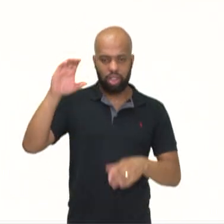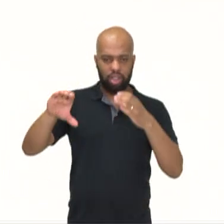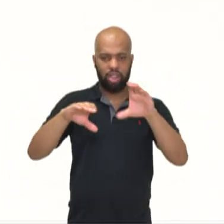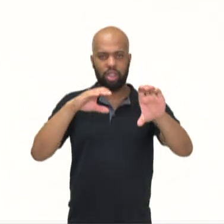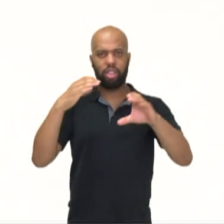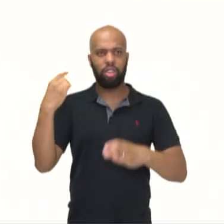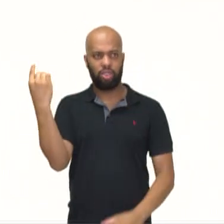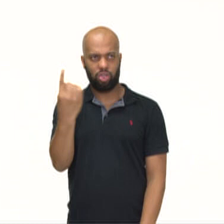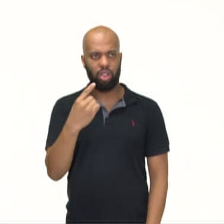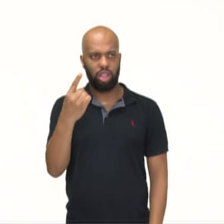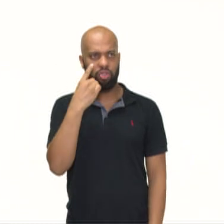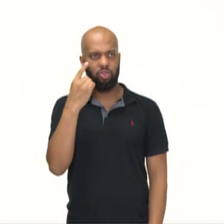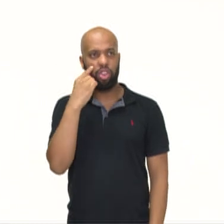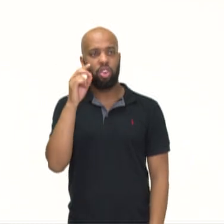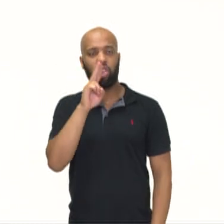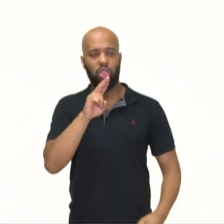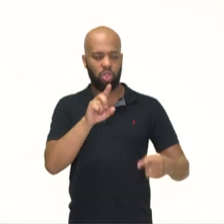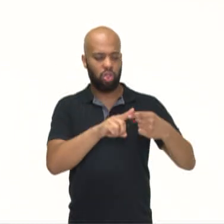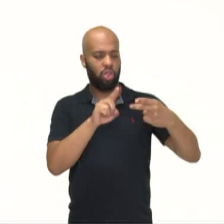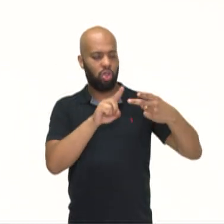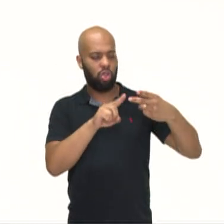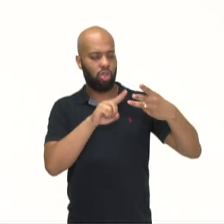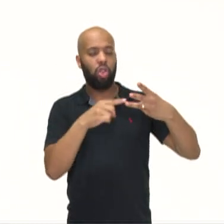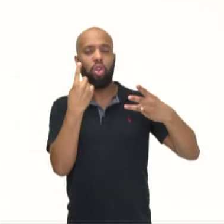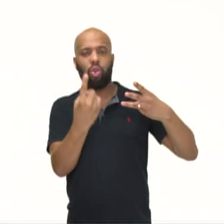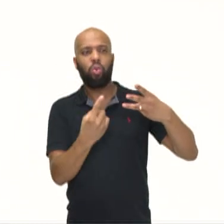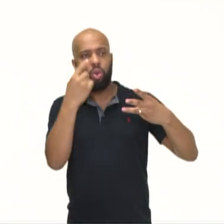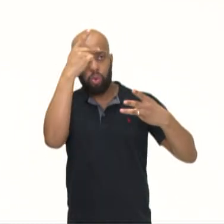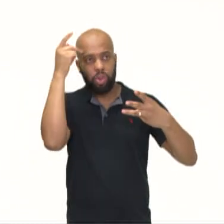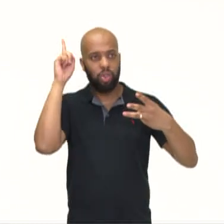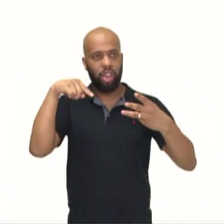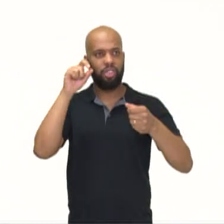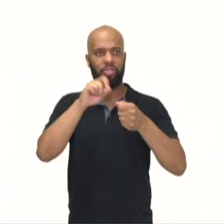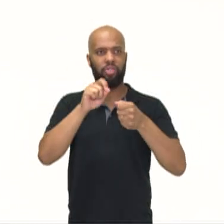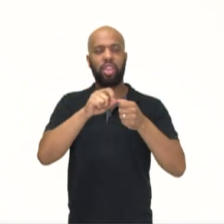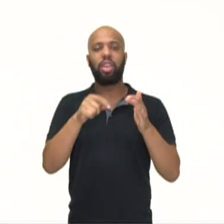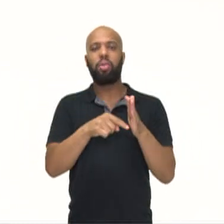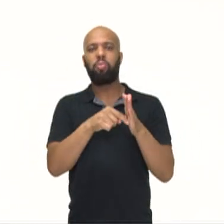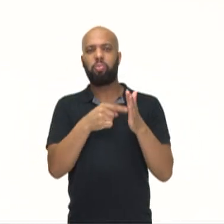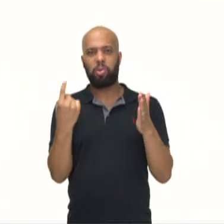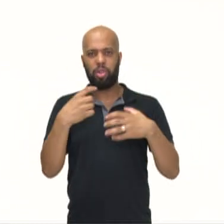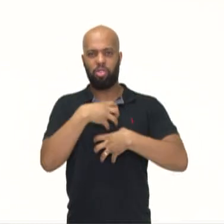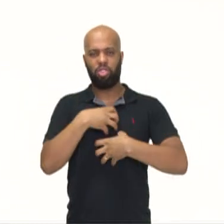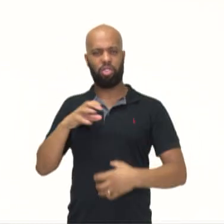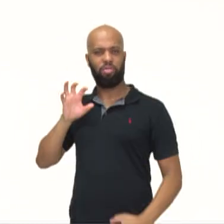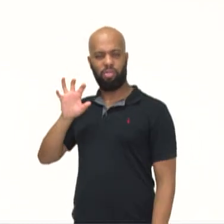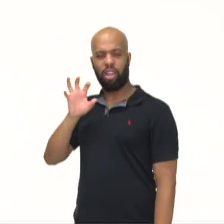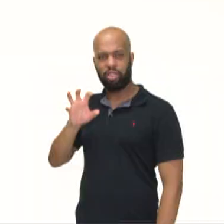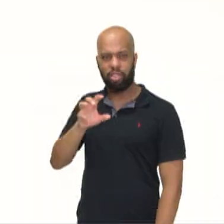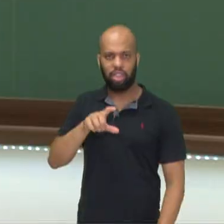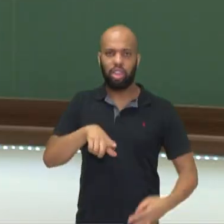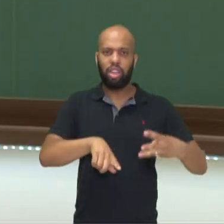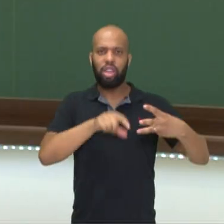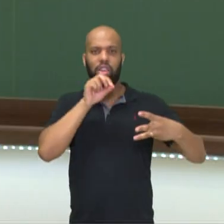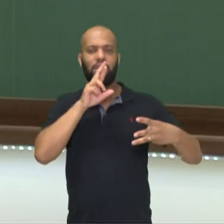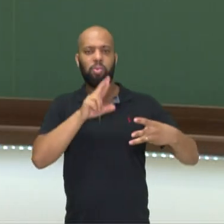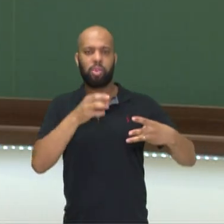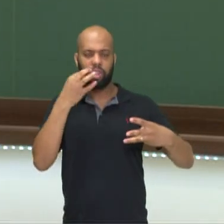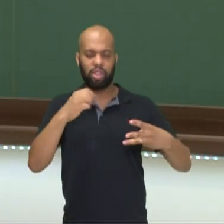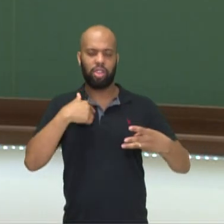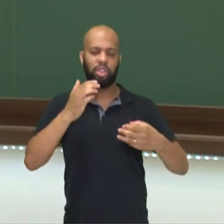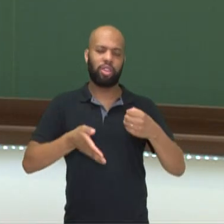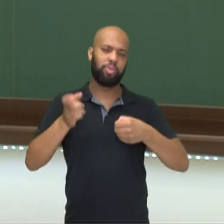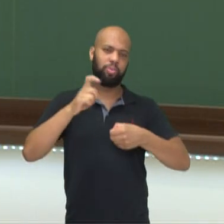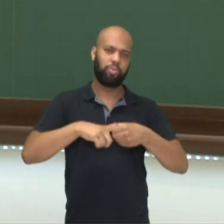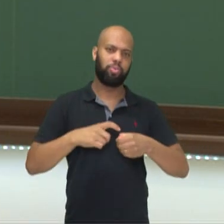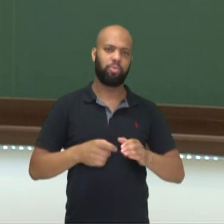A, Johannes Brahms. Alternativa B, Frédéric Chopin. Alternativa C, Franz Peter Schubert. Vamos lá,